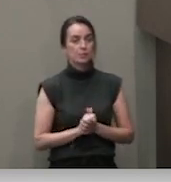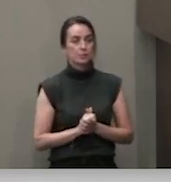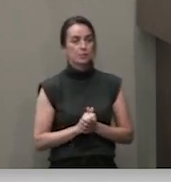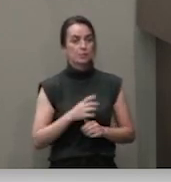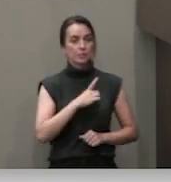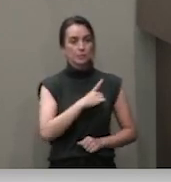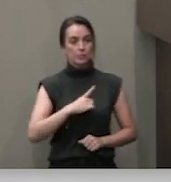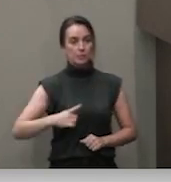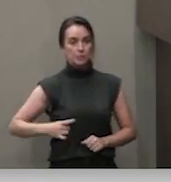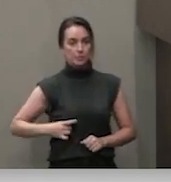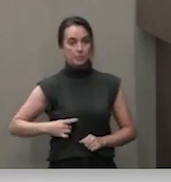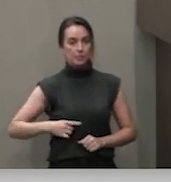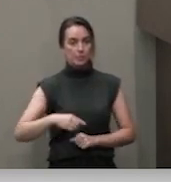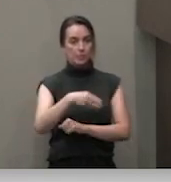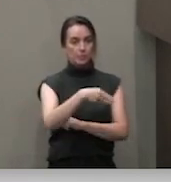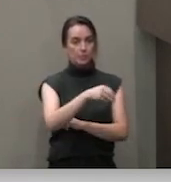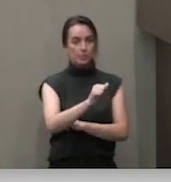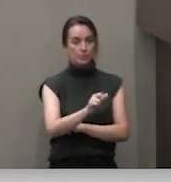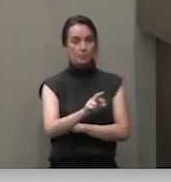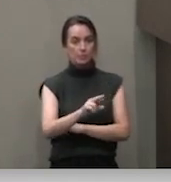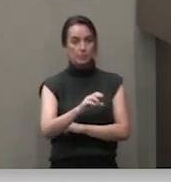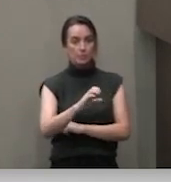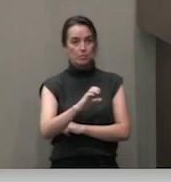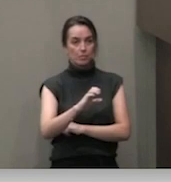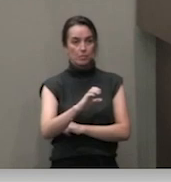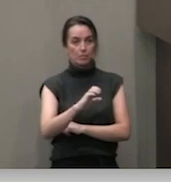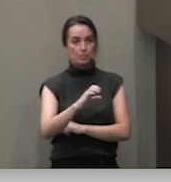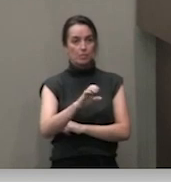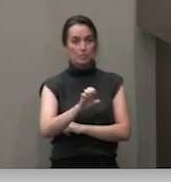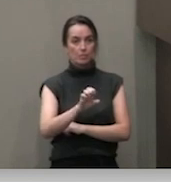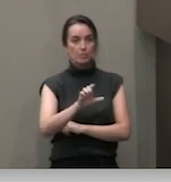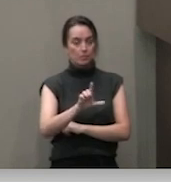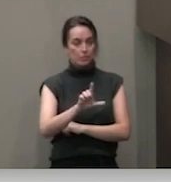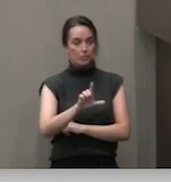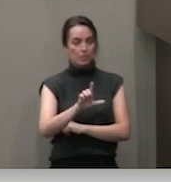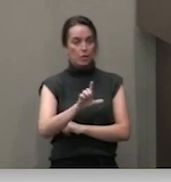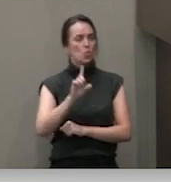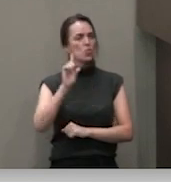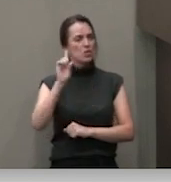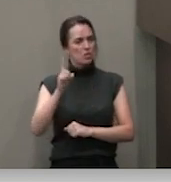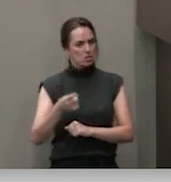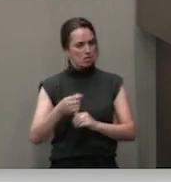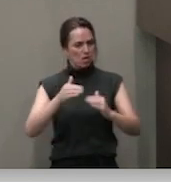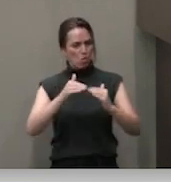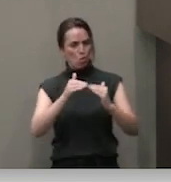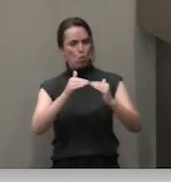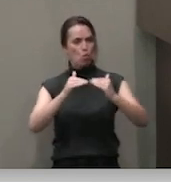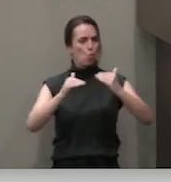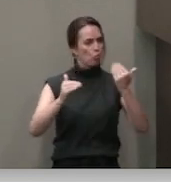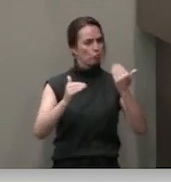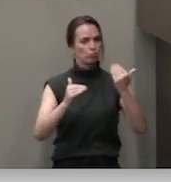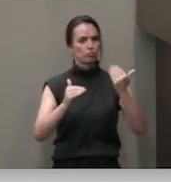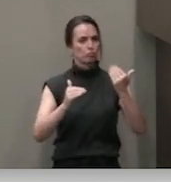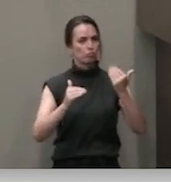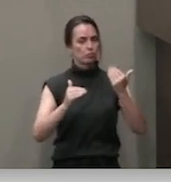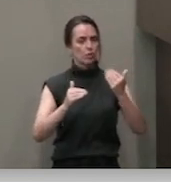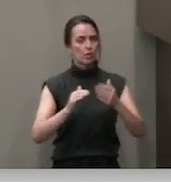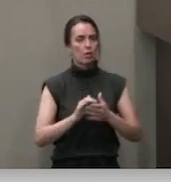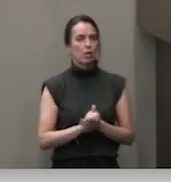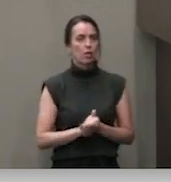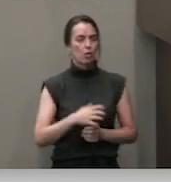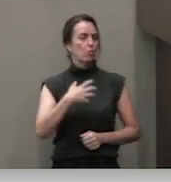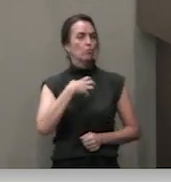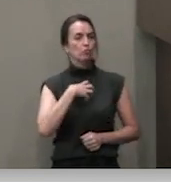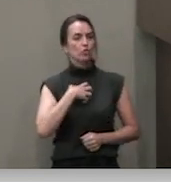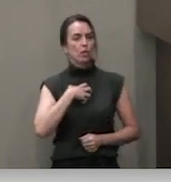Deputado Marcel van raten que é um dos mais aguerridos opositores ao regime ditatorial que nós estamos